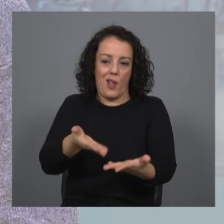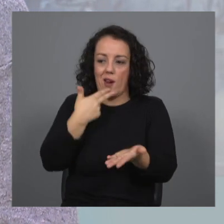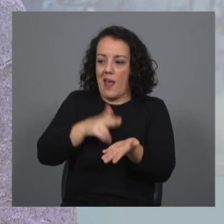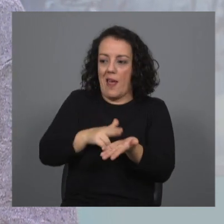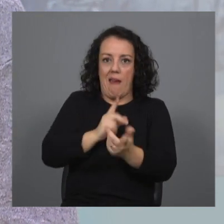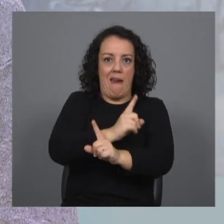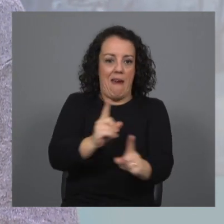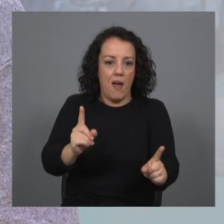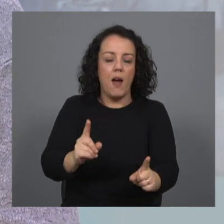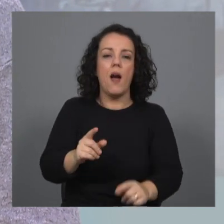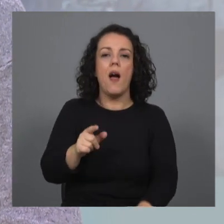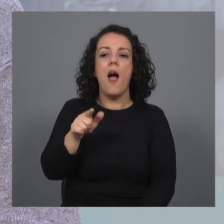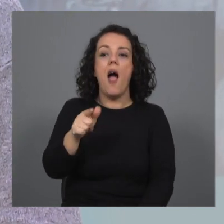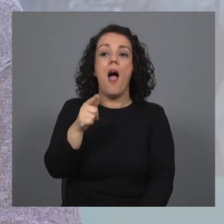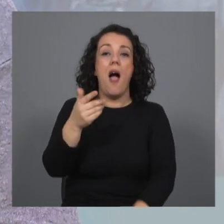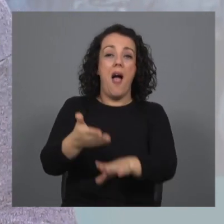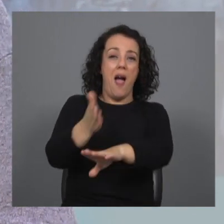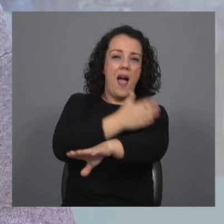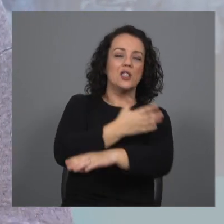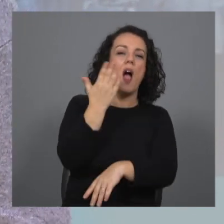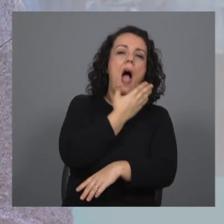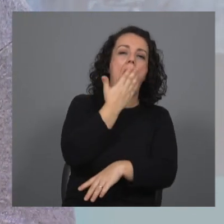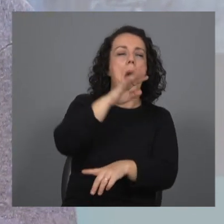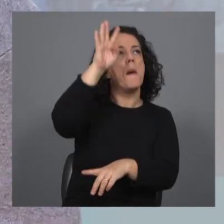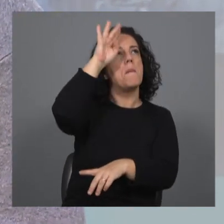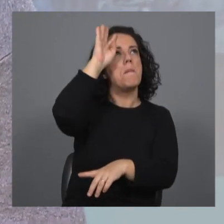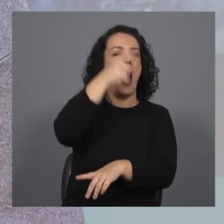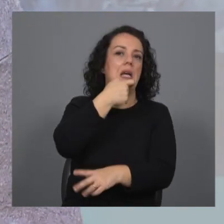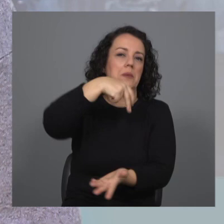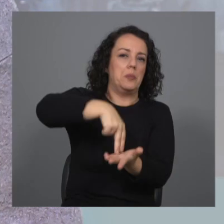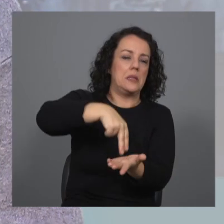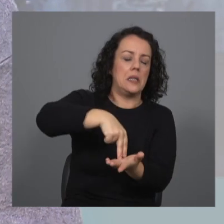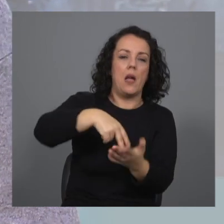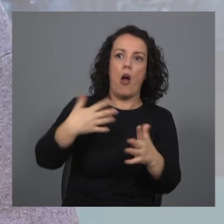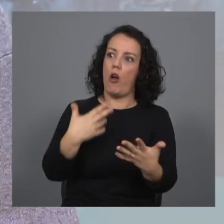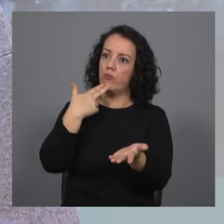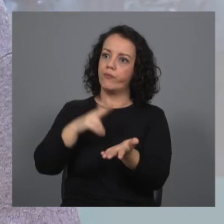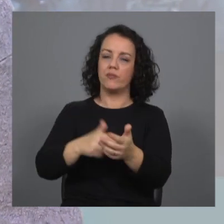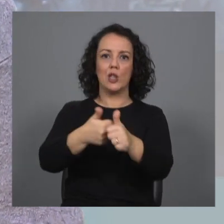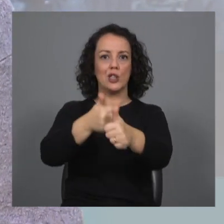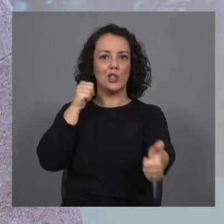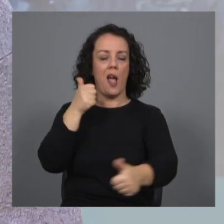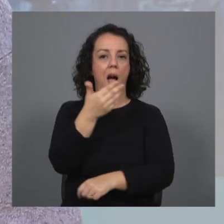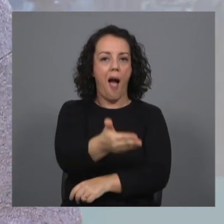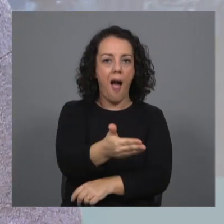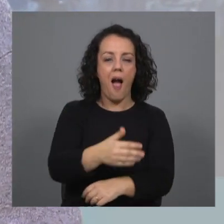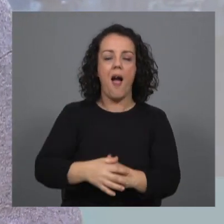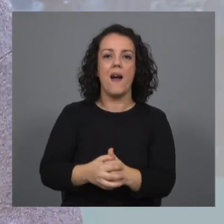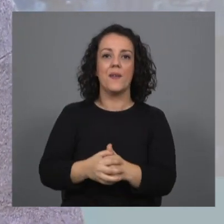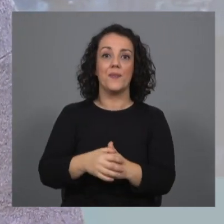e, portanto, as aulas que anteriormente só as imaginávamos a acontecer presencialmente estão a acontecer neste momento à distância. As